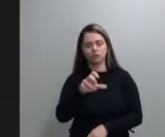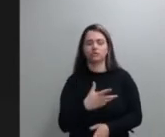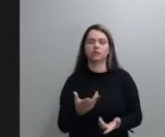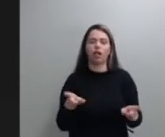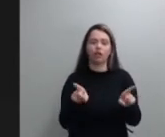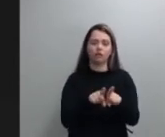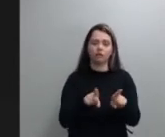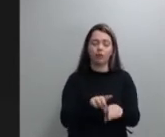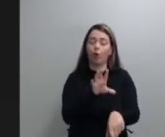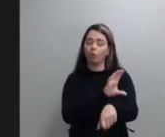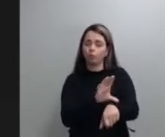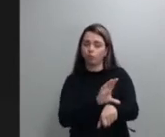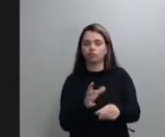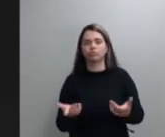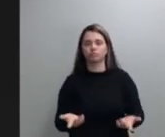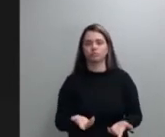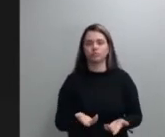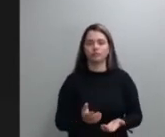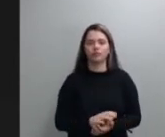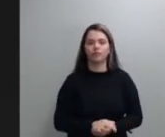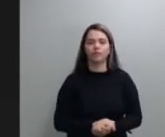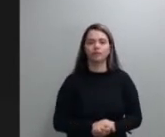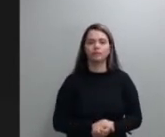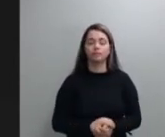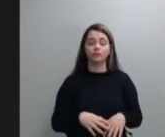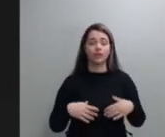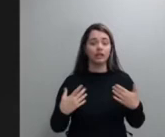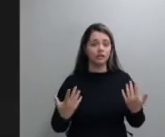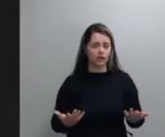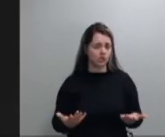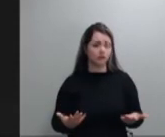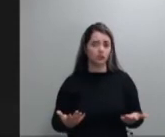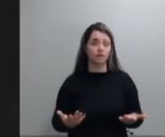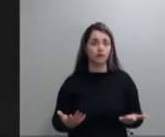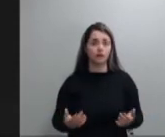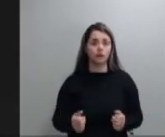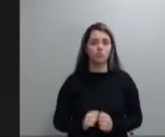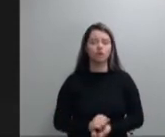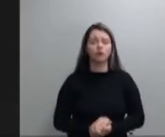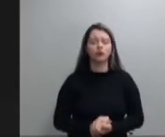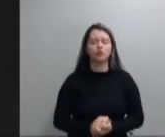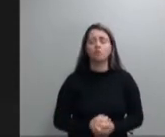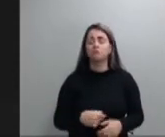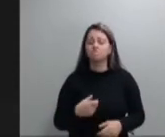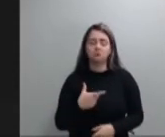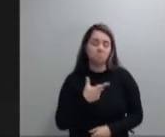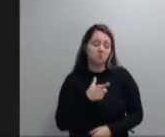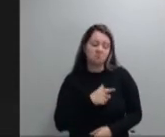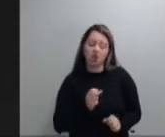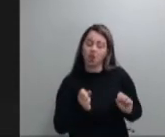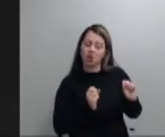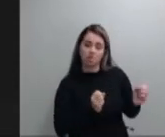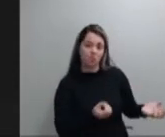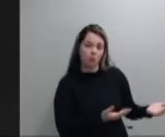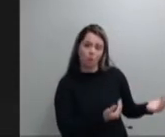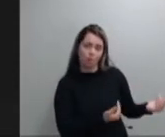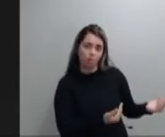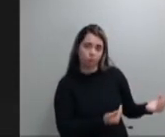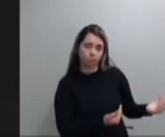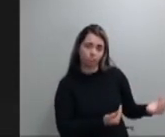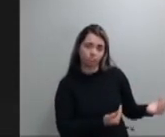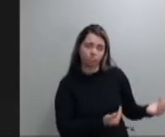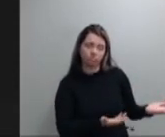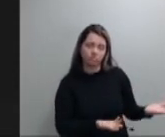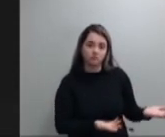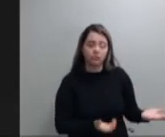quanto ao ponto em apreço nesse passo e não havendo norma geral fixando a data limite para aquisição dos títulos